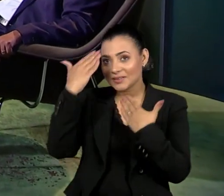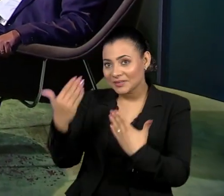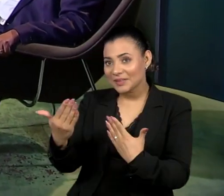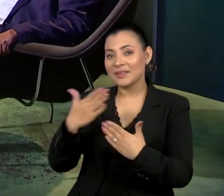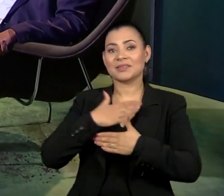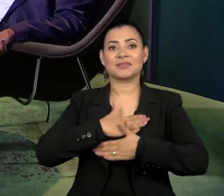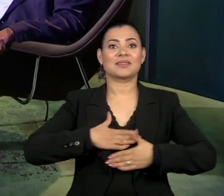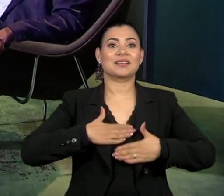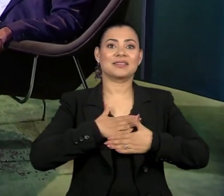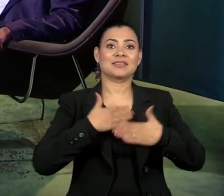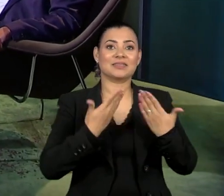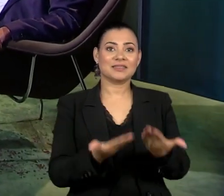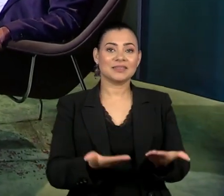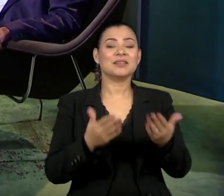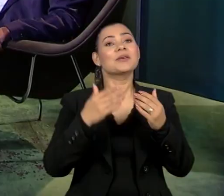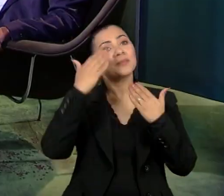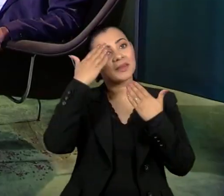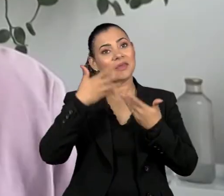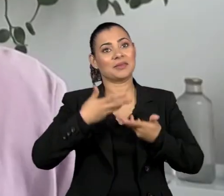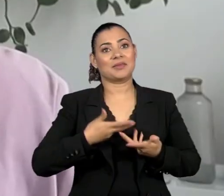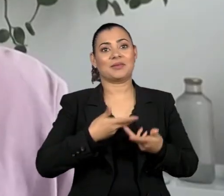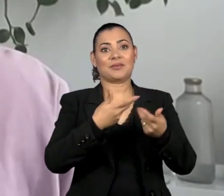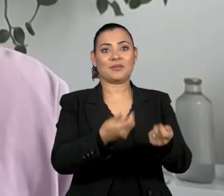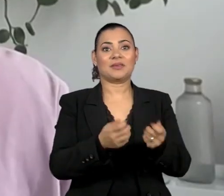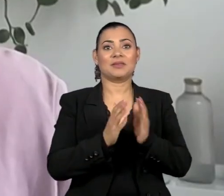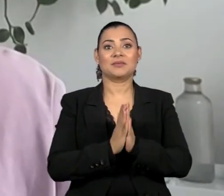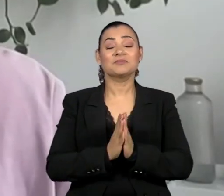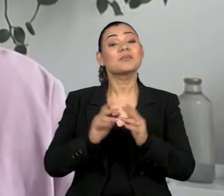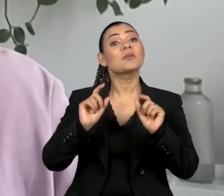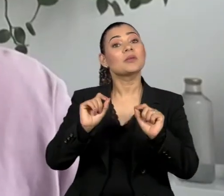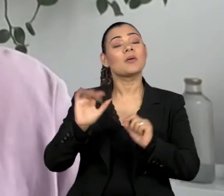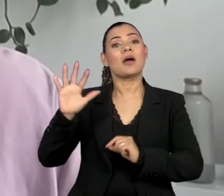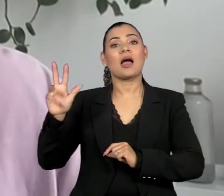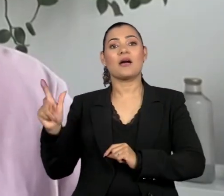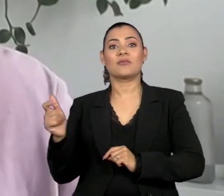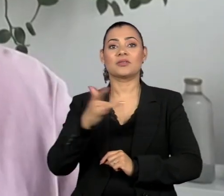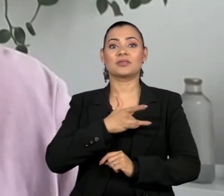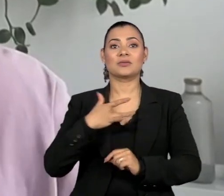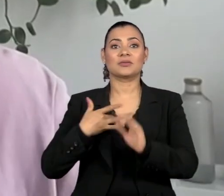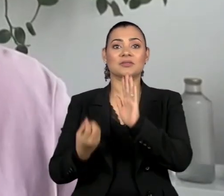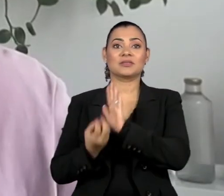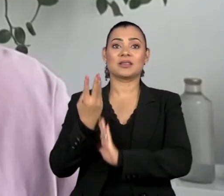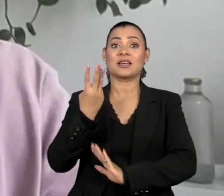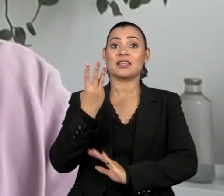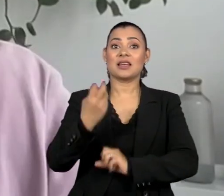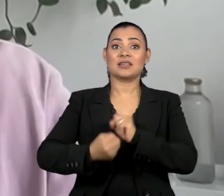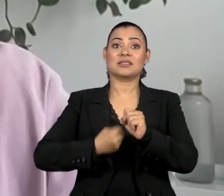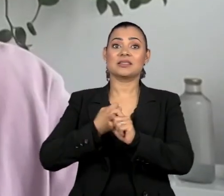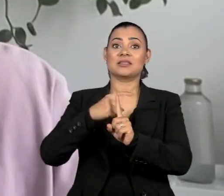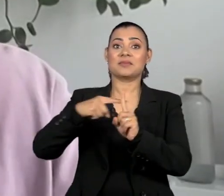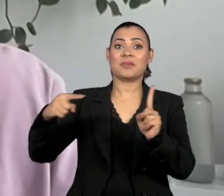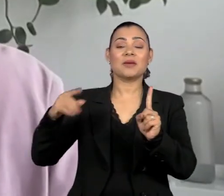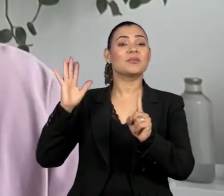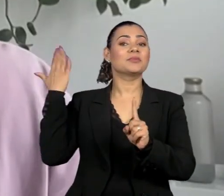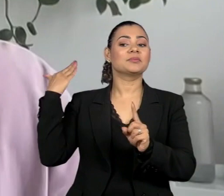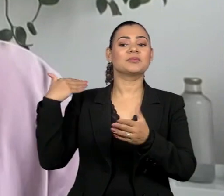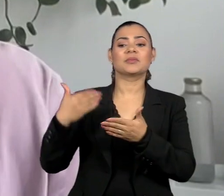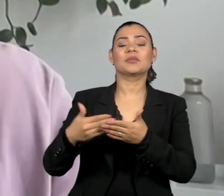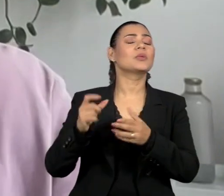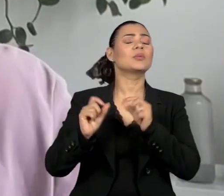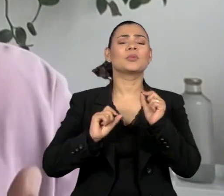prazer é todo meu, obrigado pelo convite. E a Afro Saúde surgiu há 3 anos e meio a partir dessa necessidade